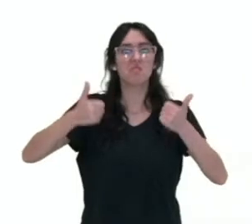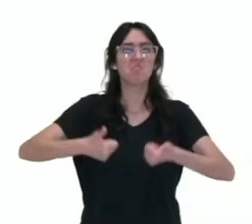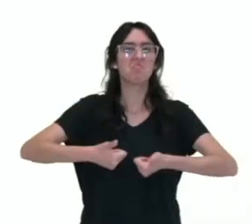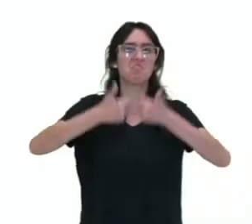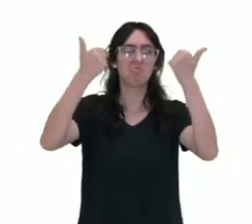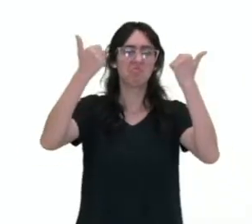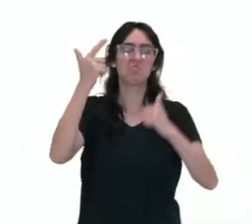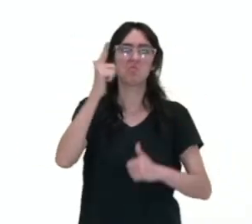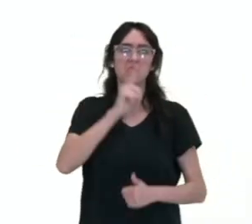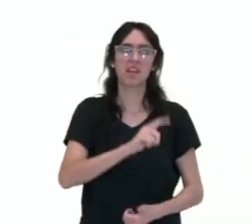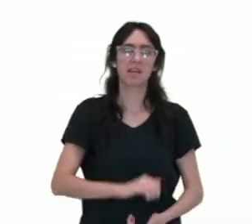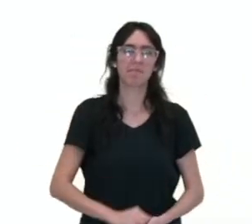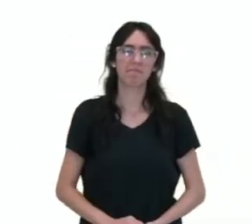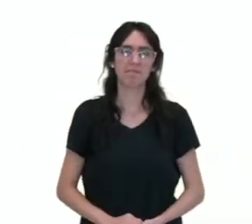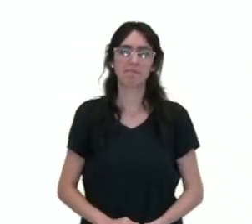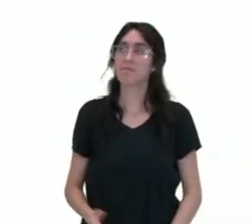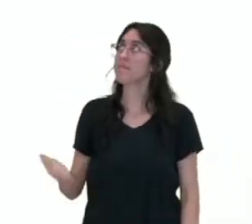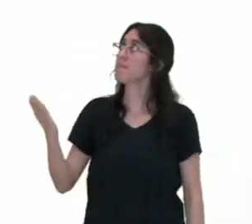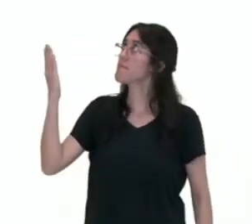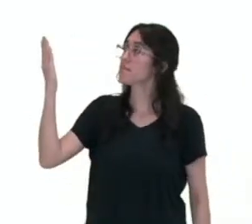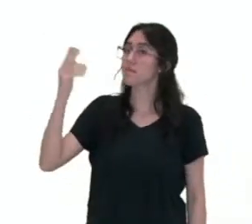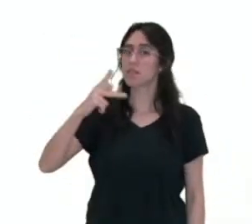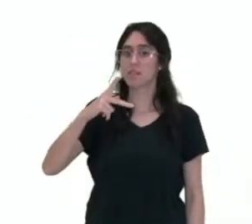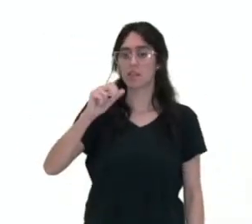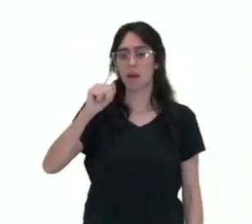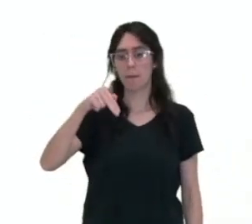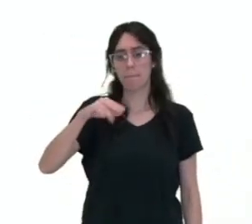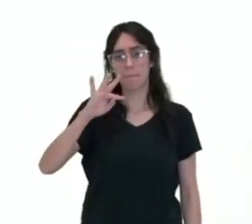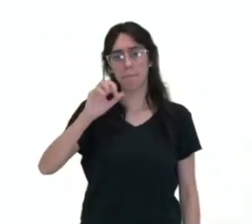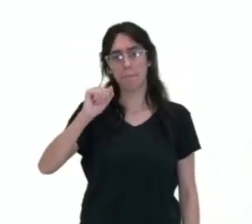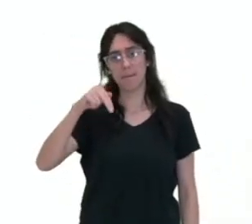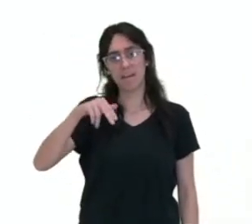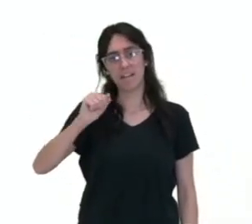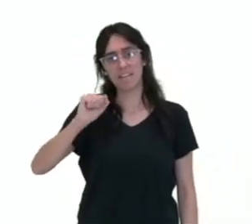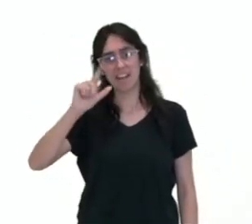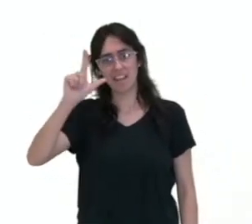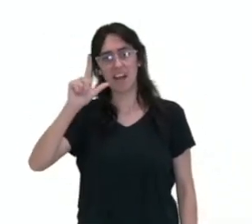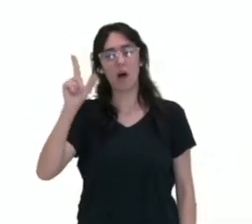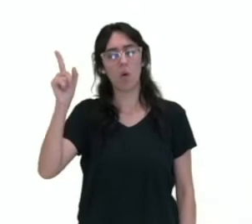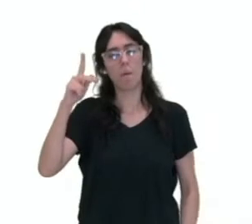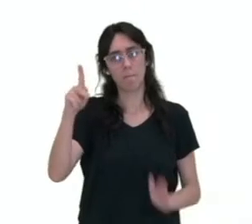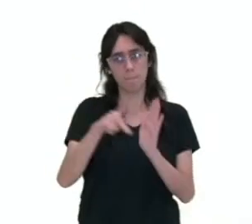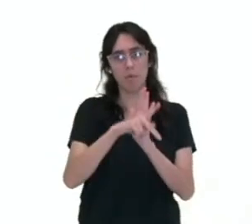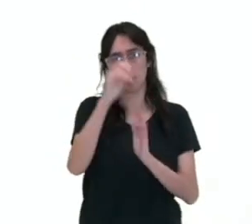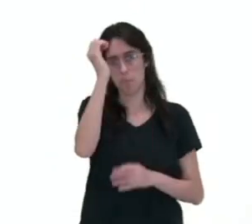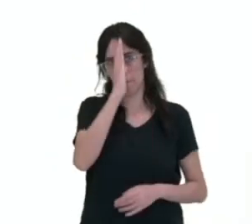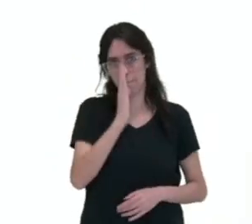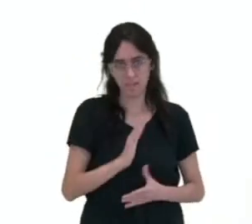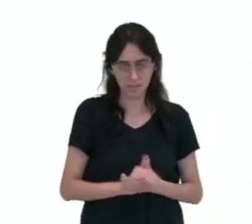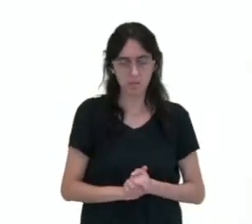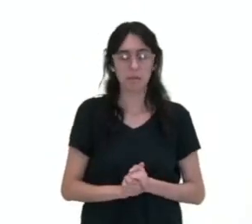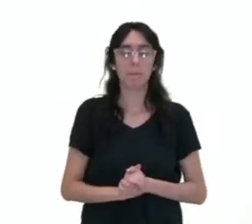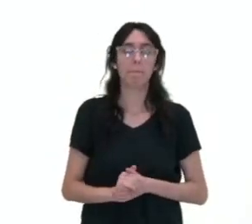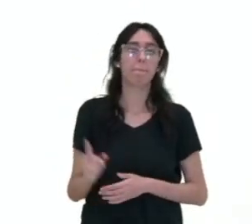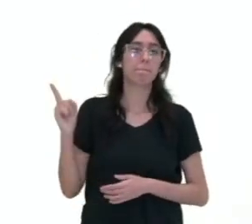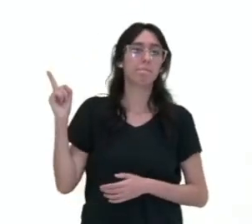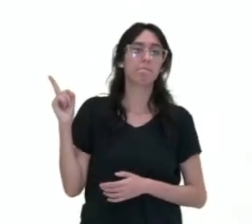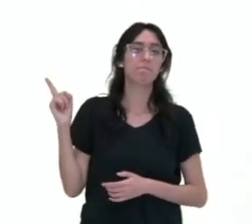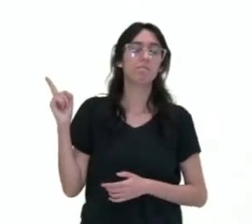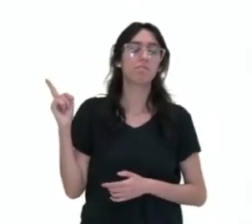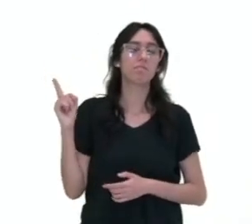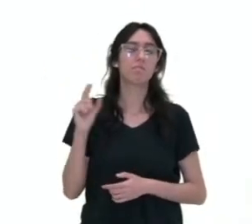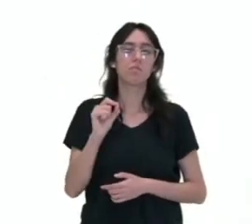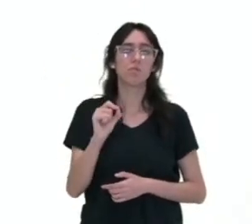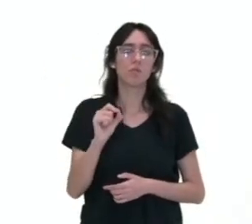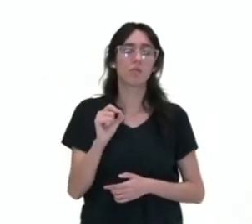se desenvolve. Já o Pantanal, sendo um outro bioma característico brasileiro, não se caracterizando como